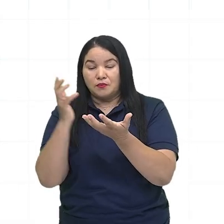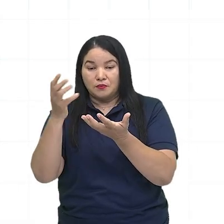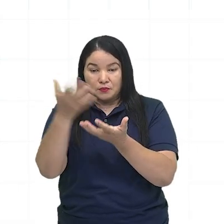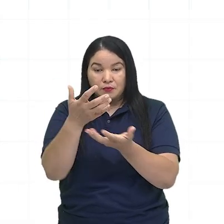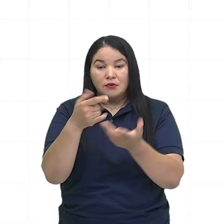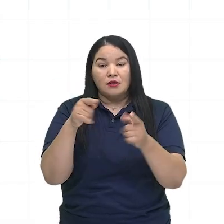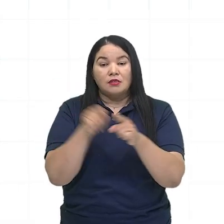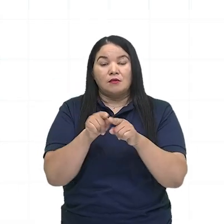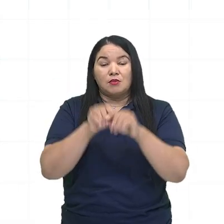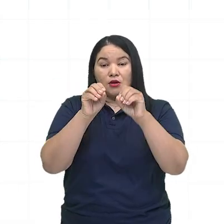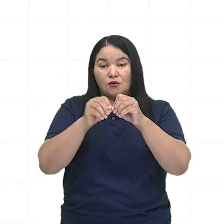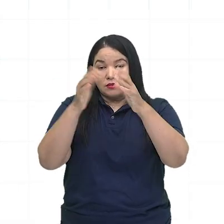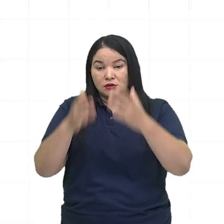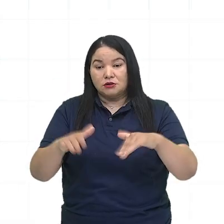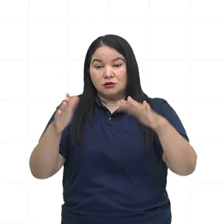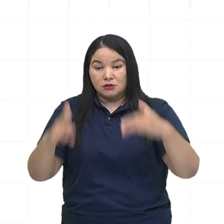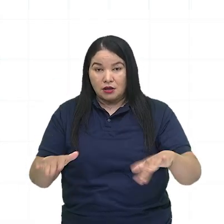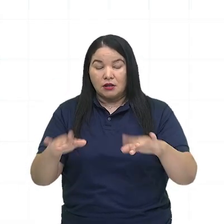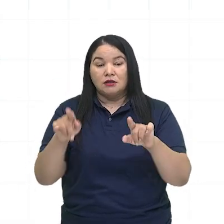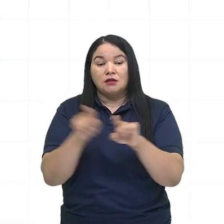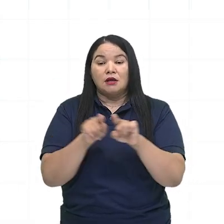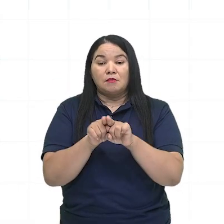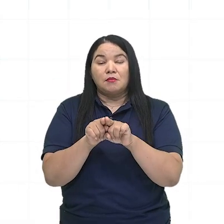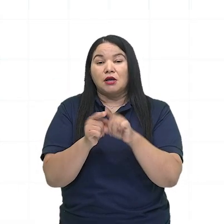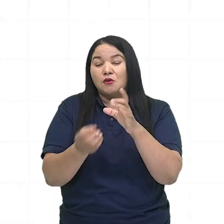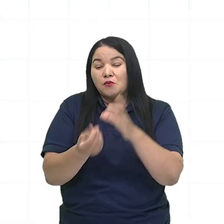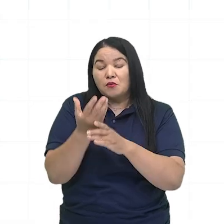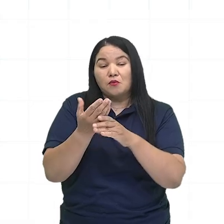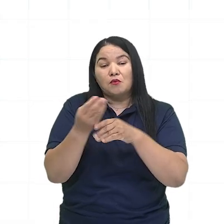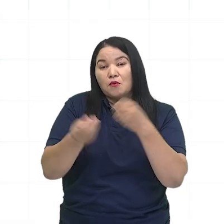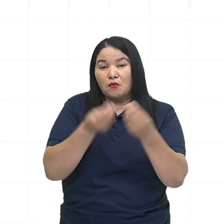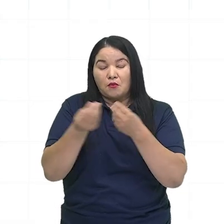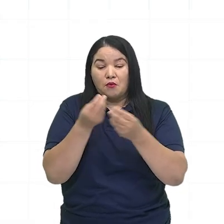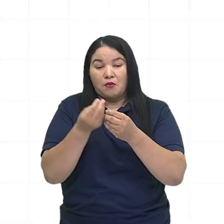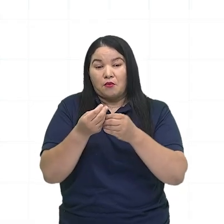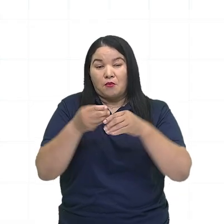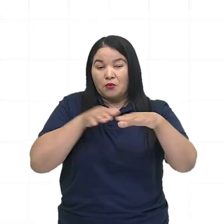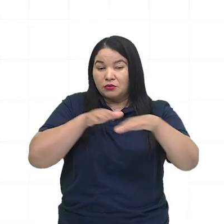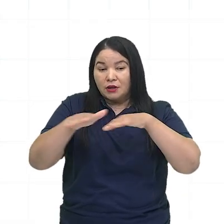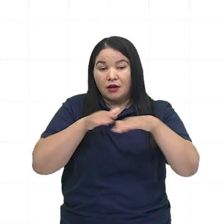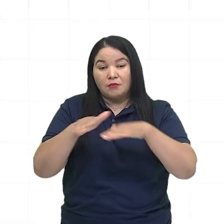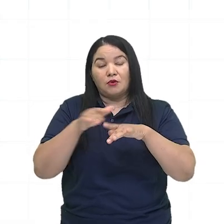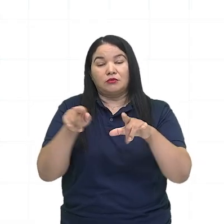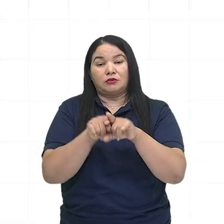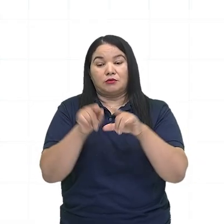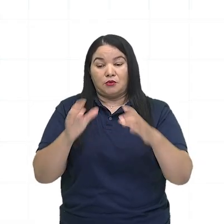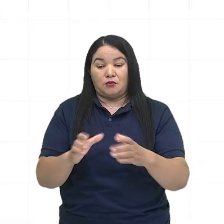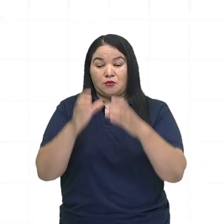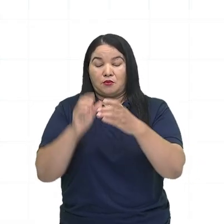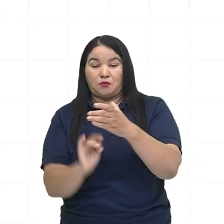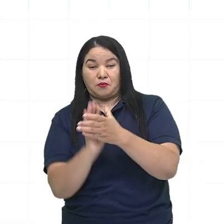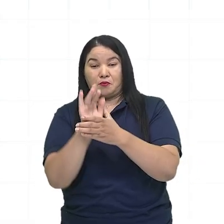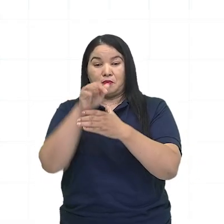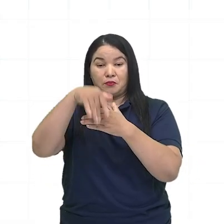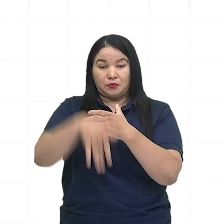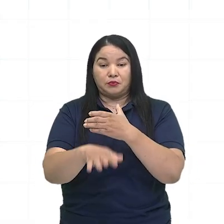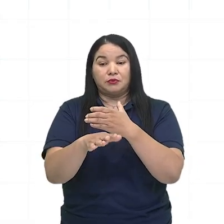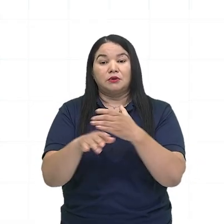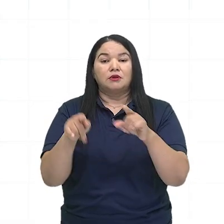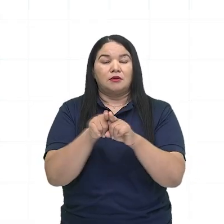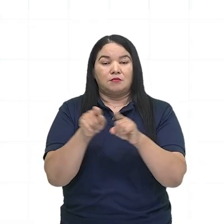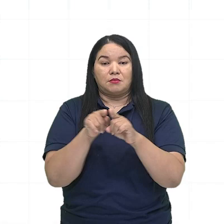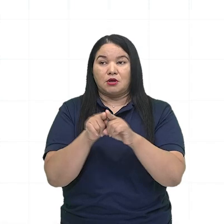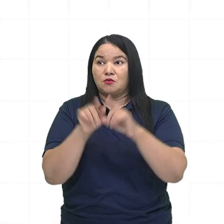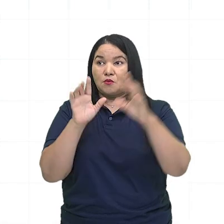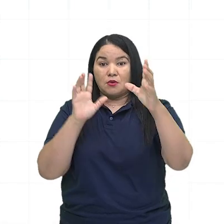e oceanos, a origem dos terremotos e vulcões e até mesmo, pessoal, as mudanças